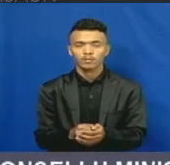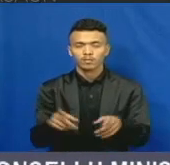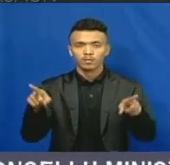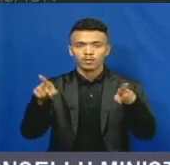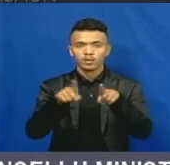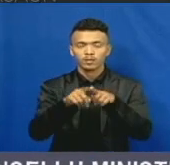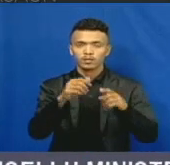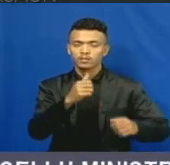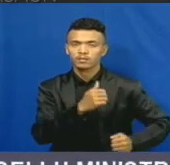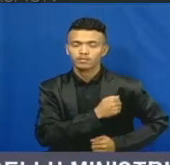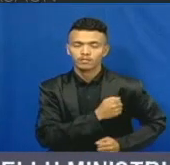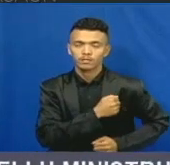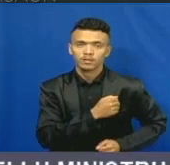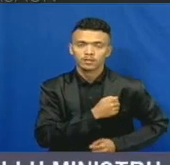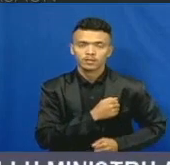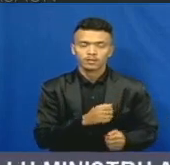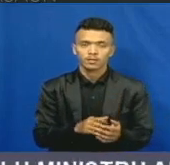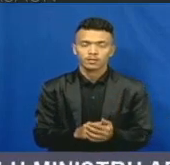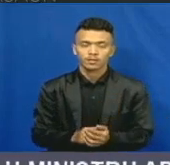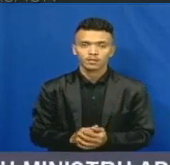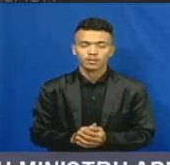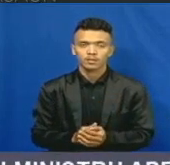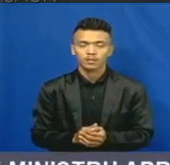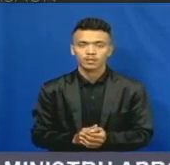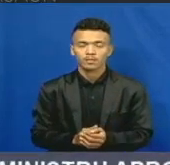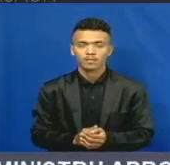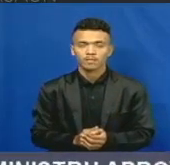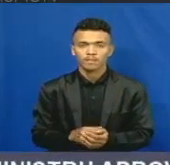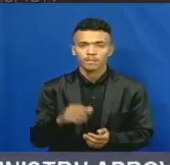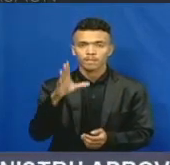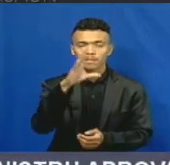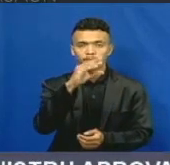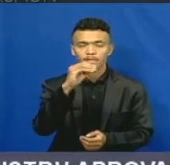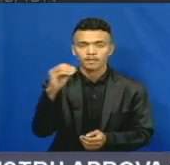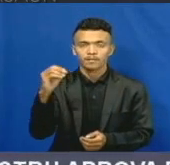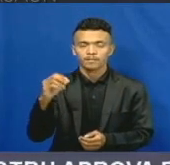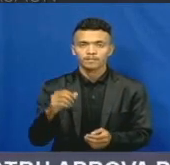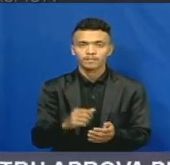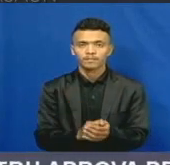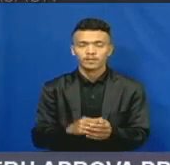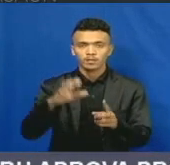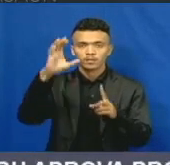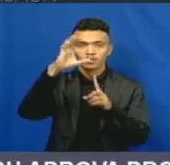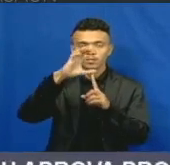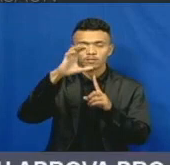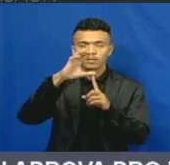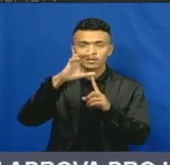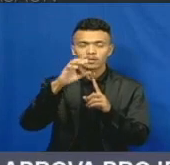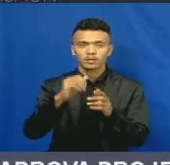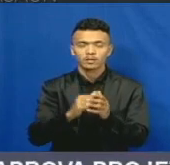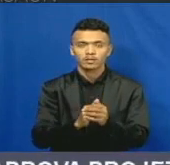Hanesan Valentil destacamento Brigada Negra Norte, saudoso comandante Kalisa,